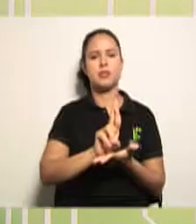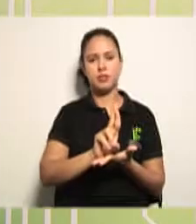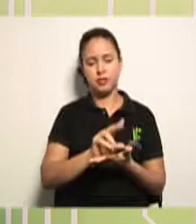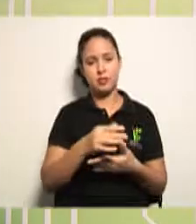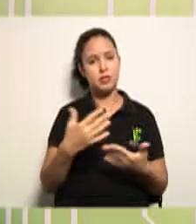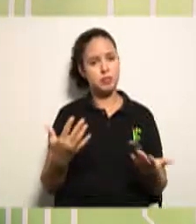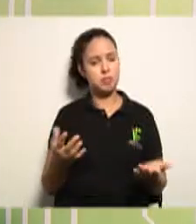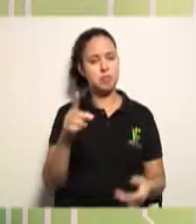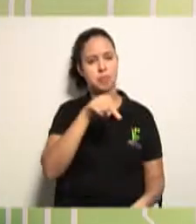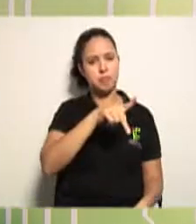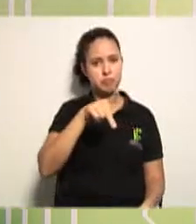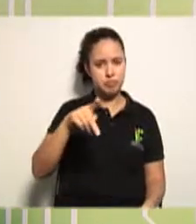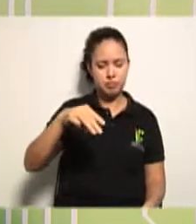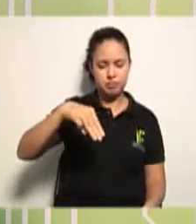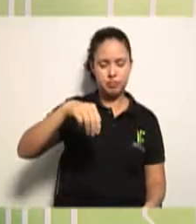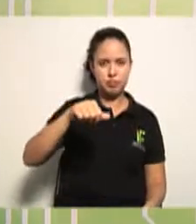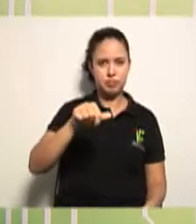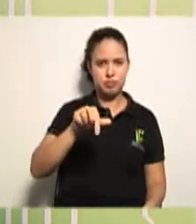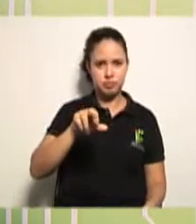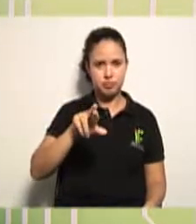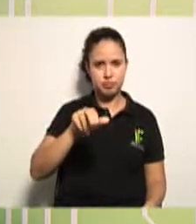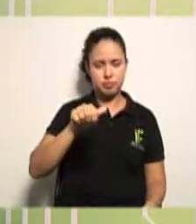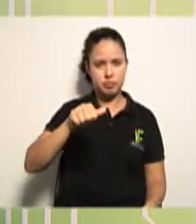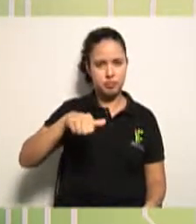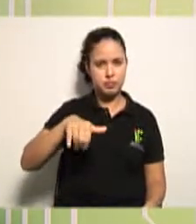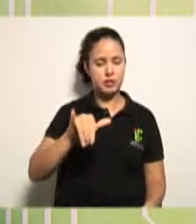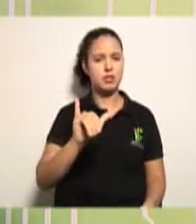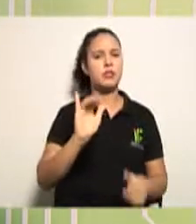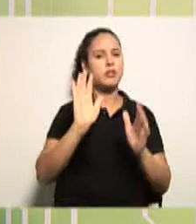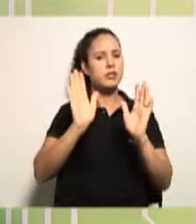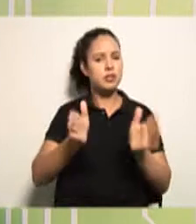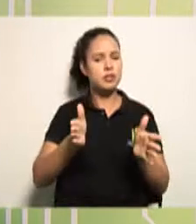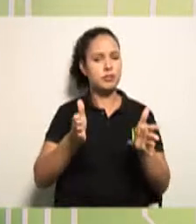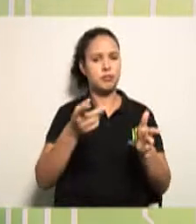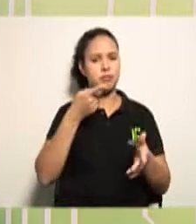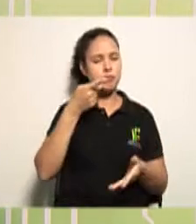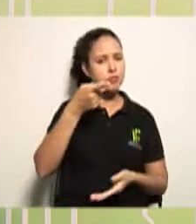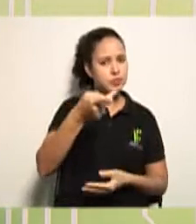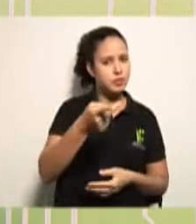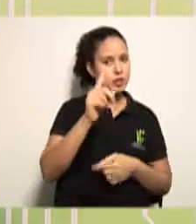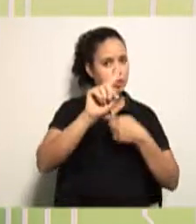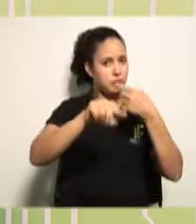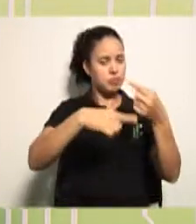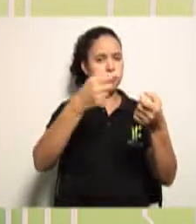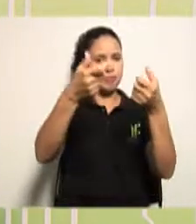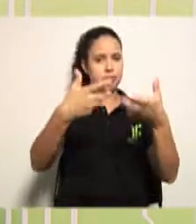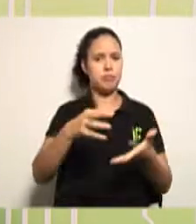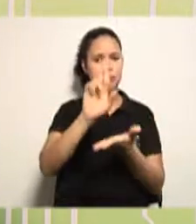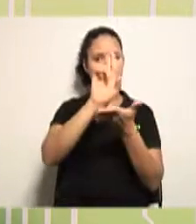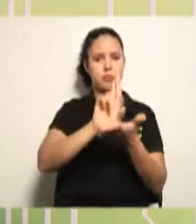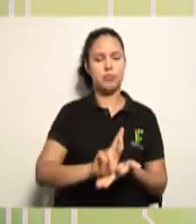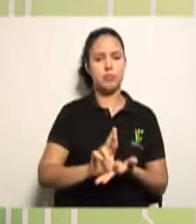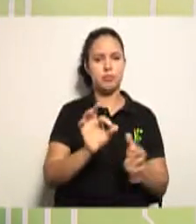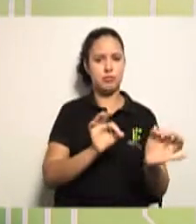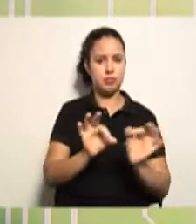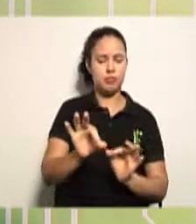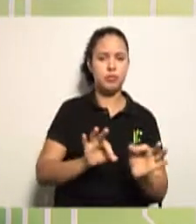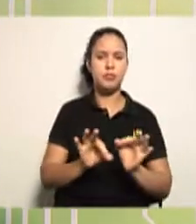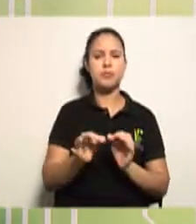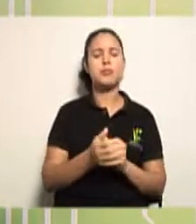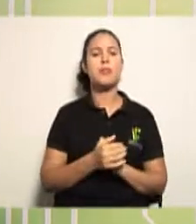aula, falando que nós vamos ver sobre os recursos organizacionais daqui um pouco. E quero chamar a atenção aqui para